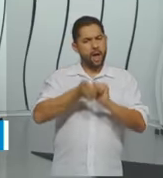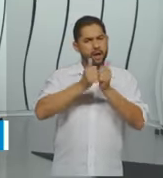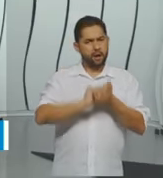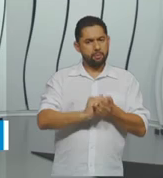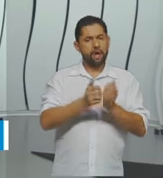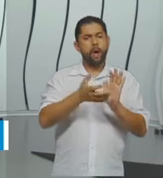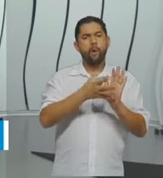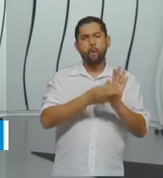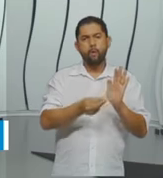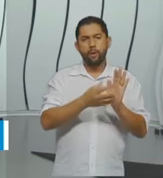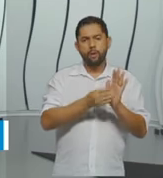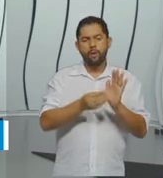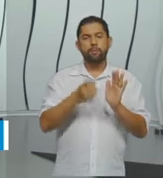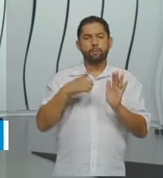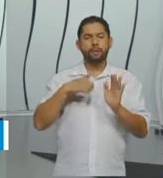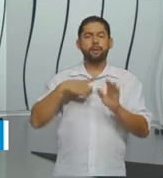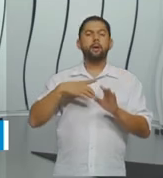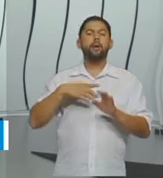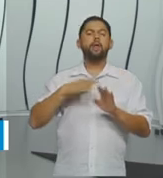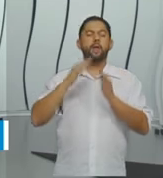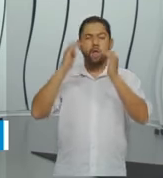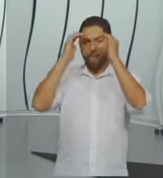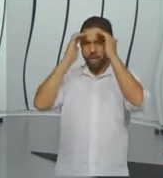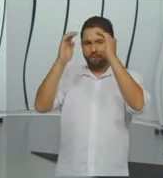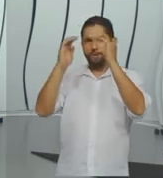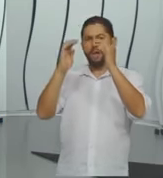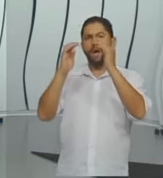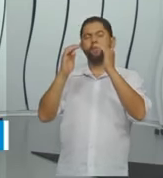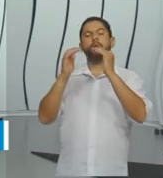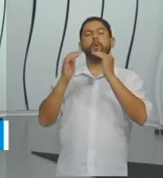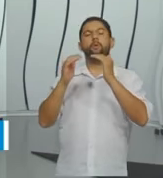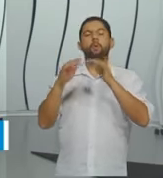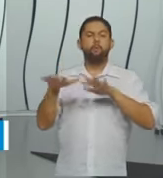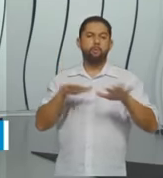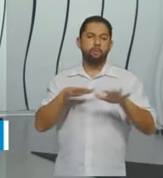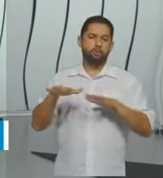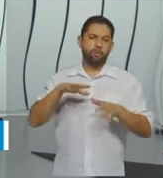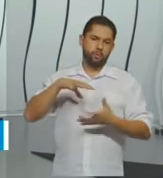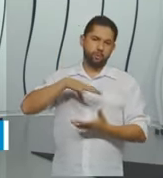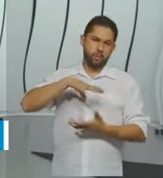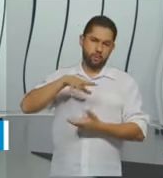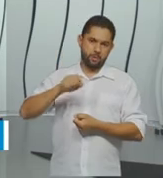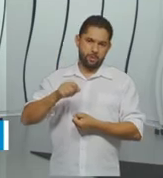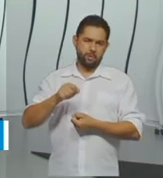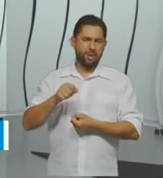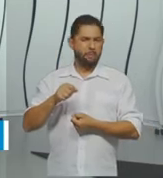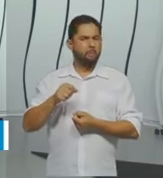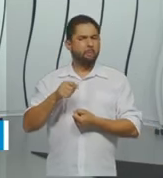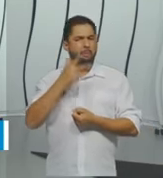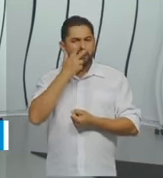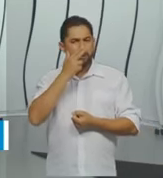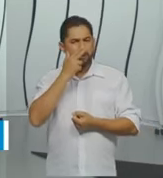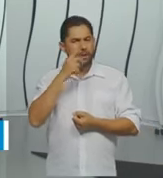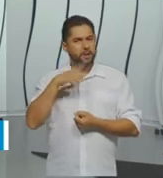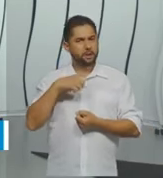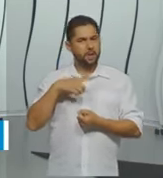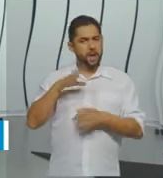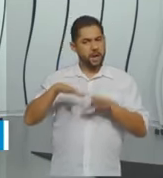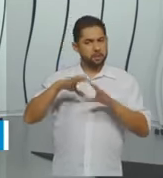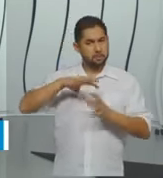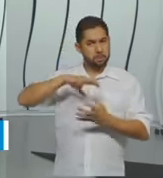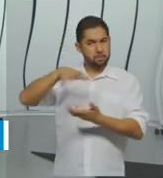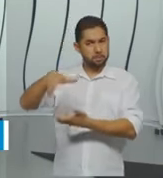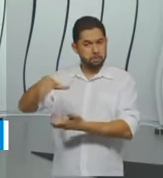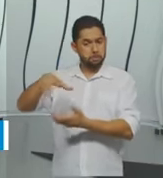que ele respeitasse esse movimento que eu acabei de mostrar para vocês. Esse movimento ora para um lado, ora para o outro lado, né?